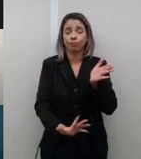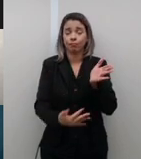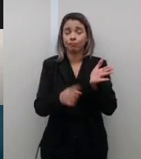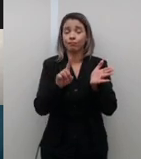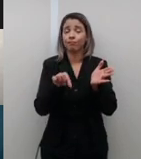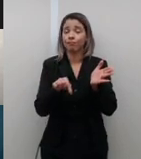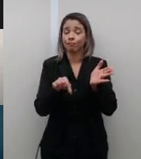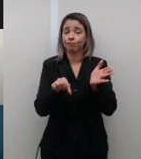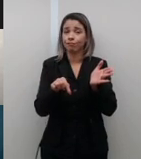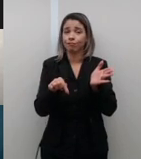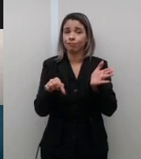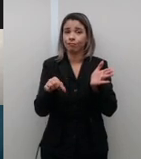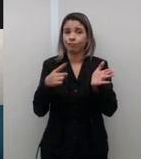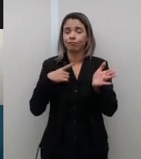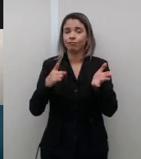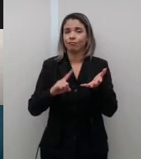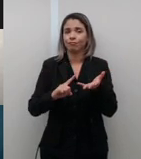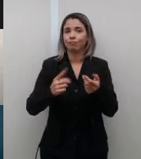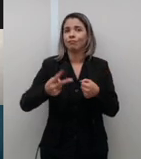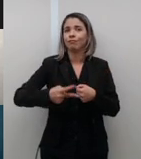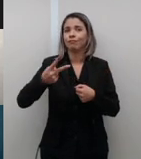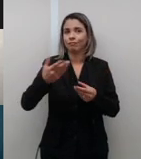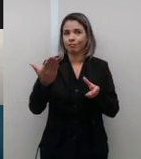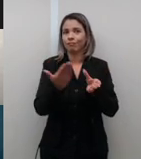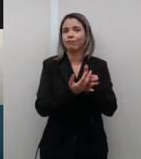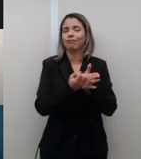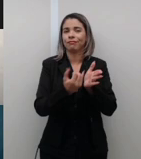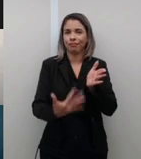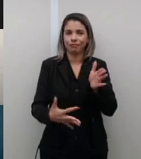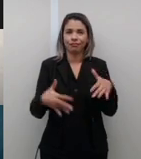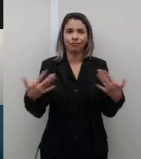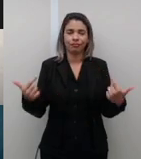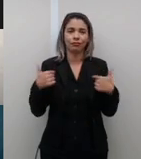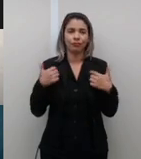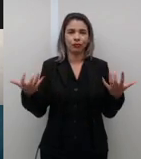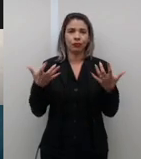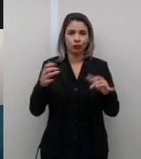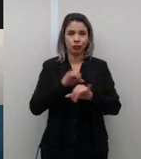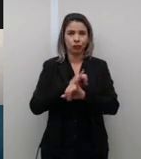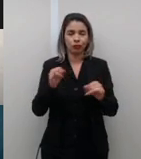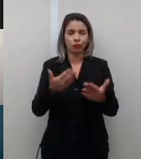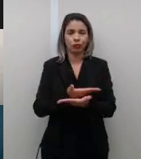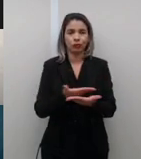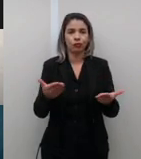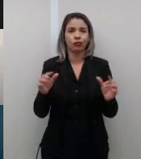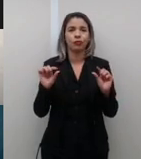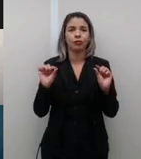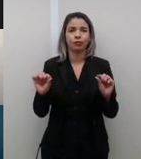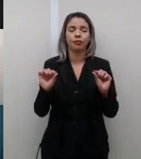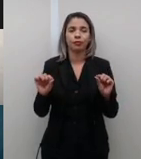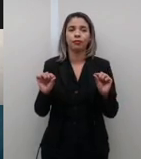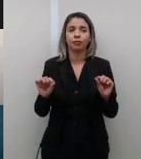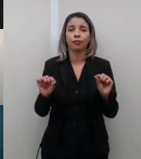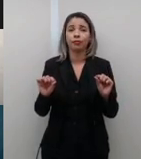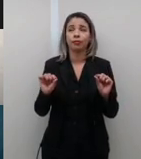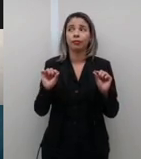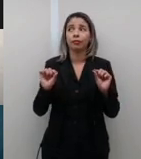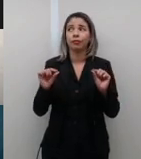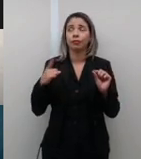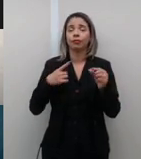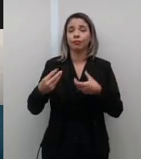segundos embargos de declaração. Eu gostaria aqui de esclarecer, então, o que está colocado neste voto.